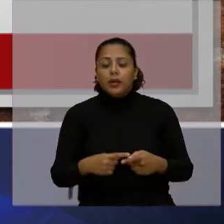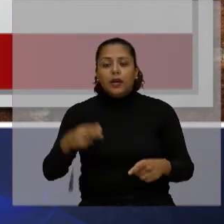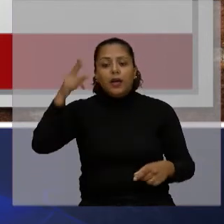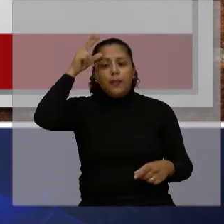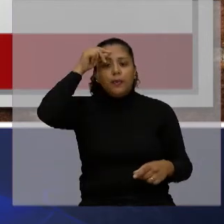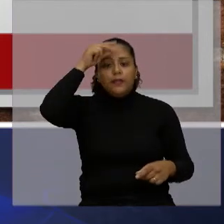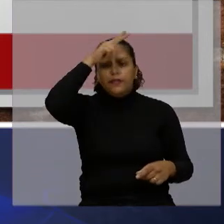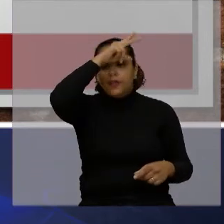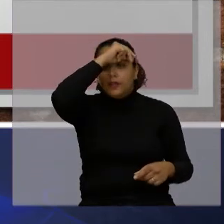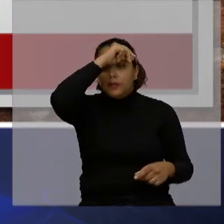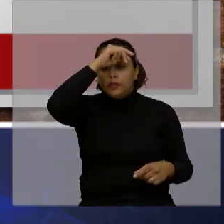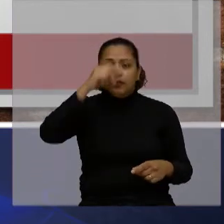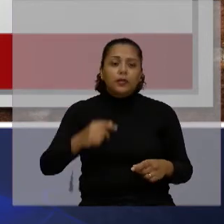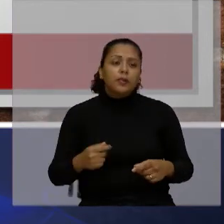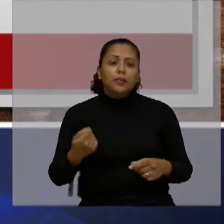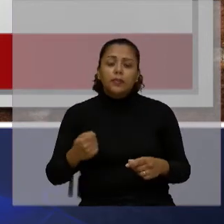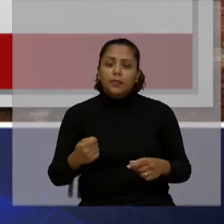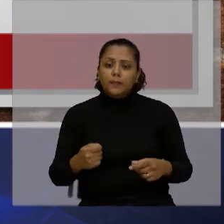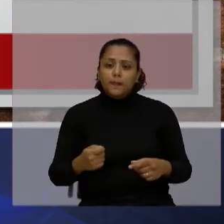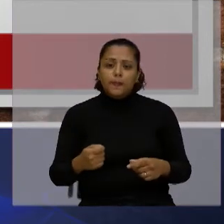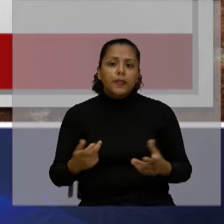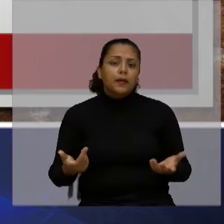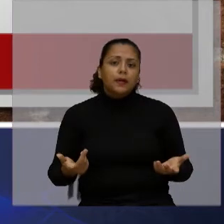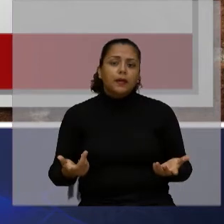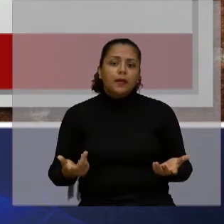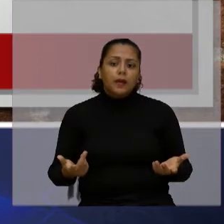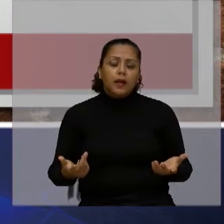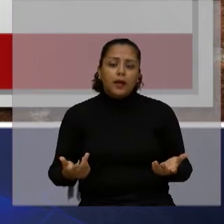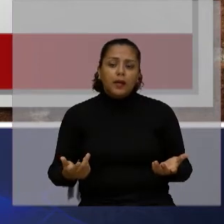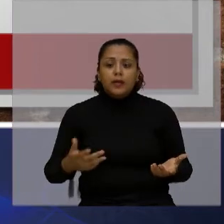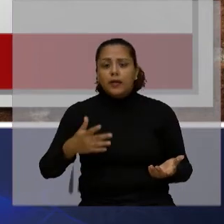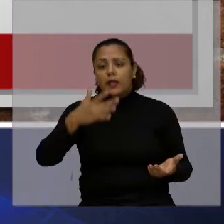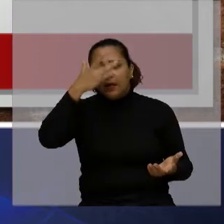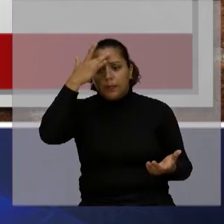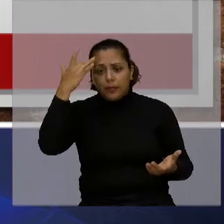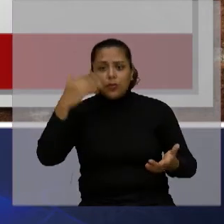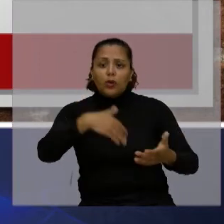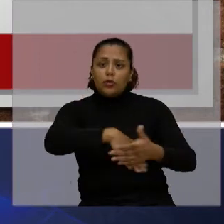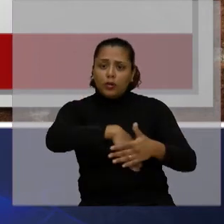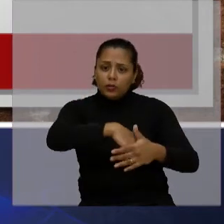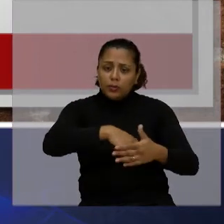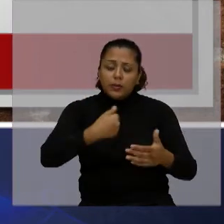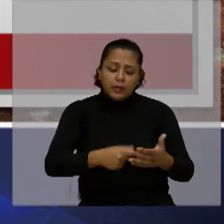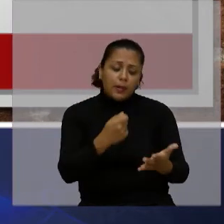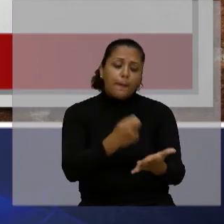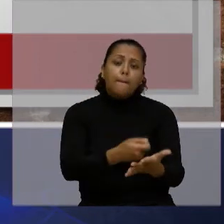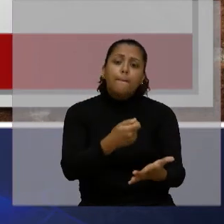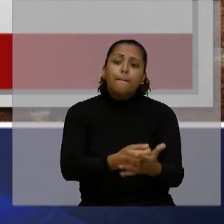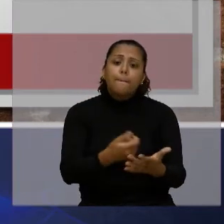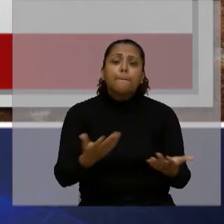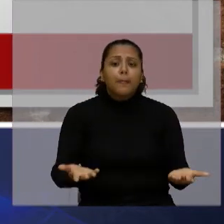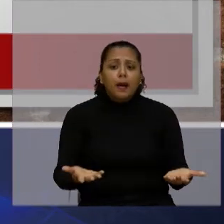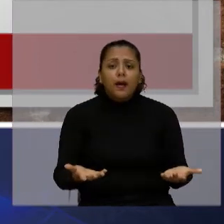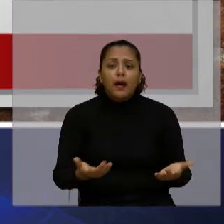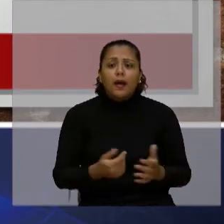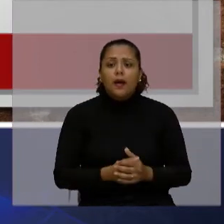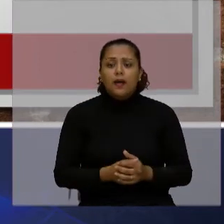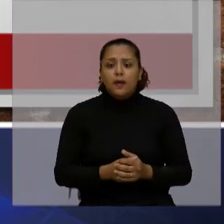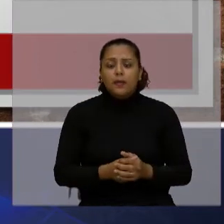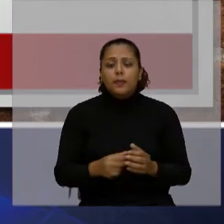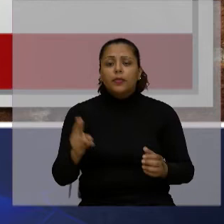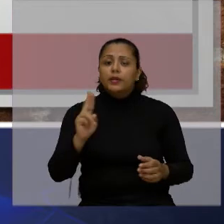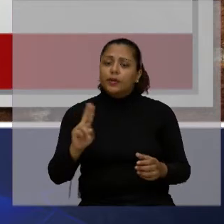e eles precisam pagar para mandar jogo em época de campeonato, que é uma situação que é